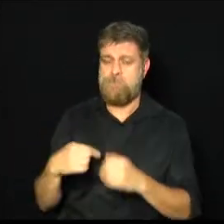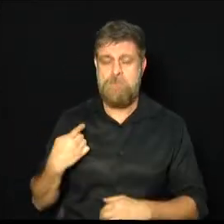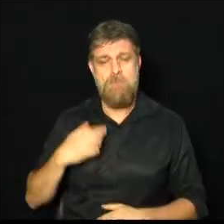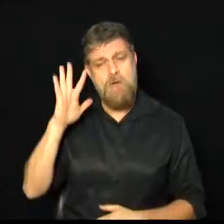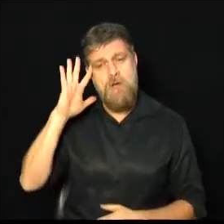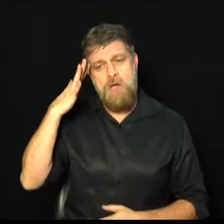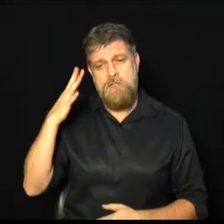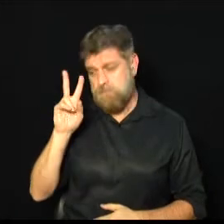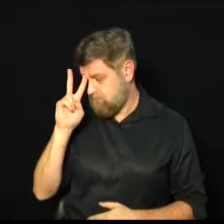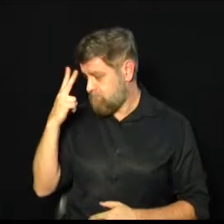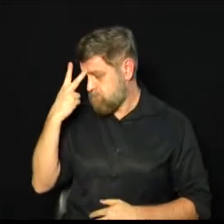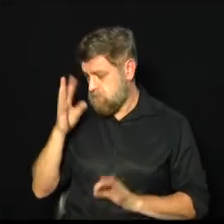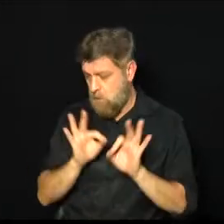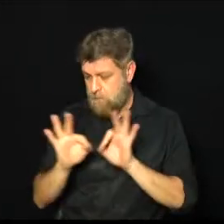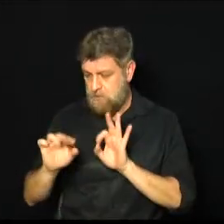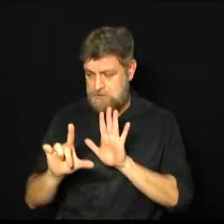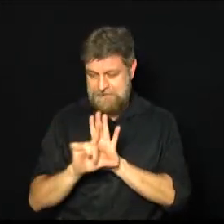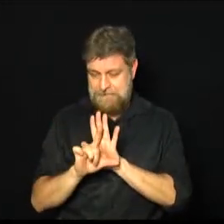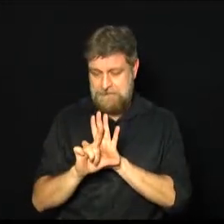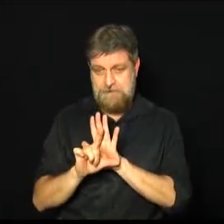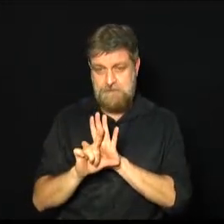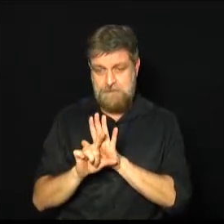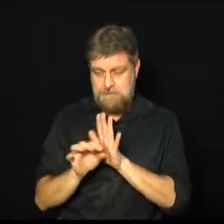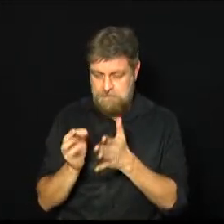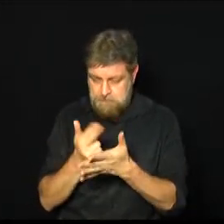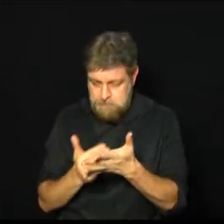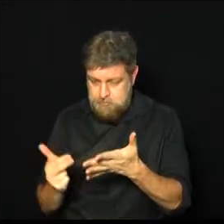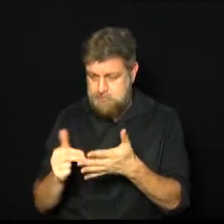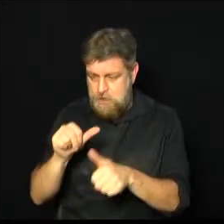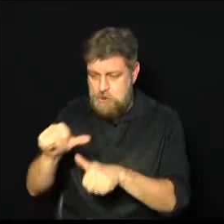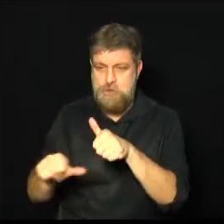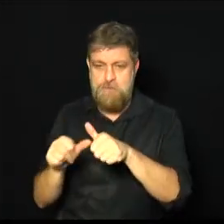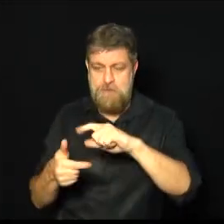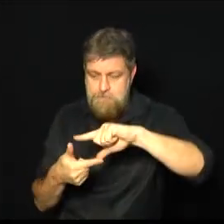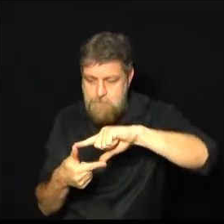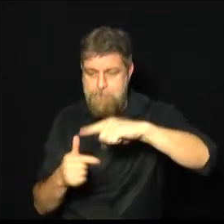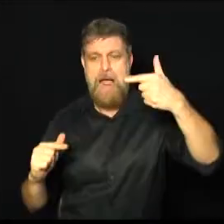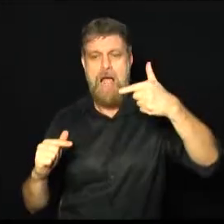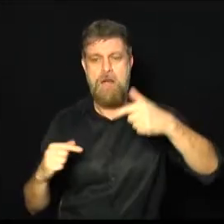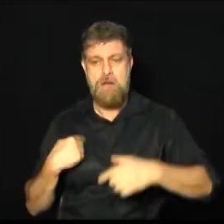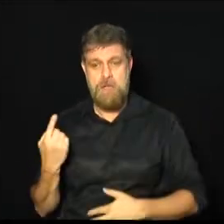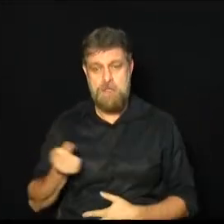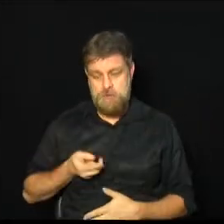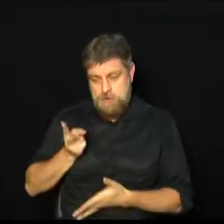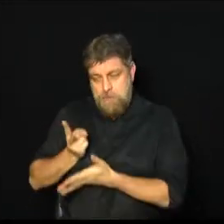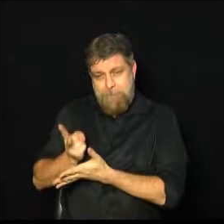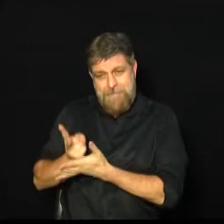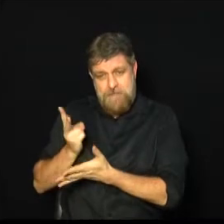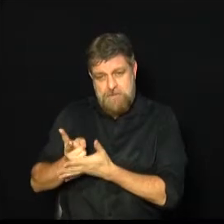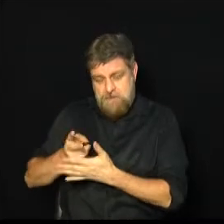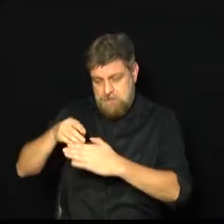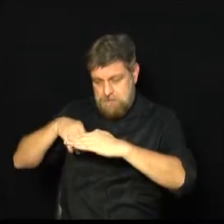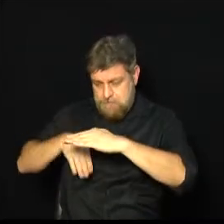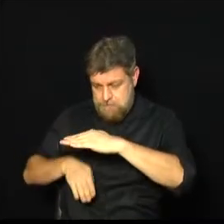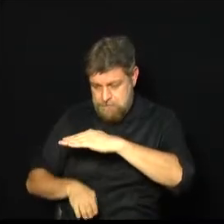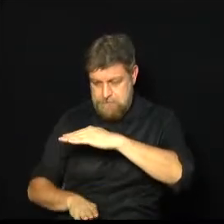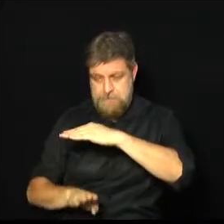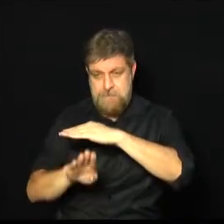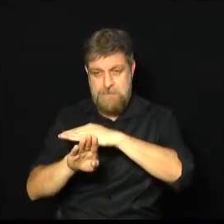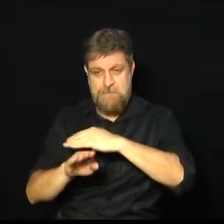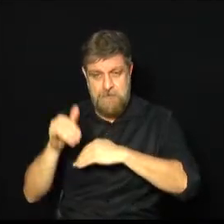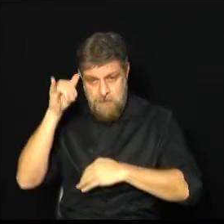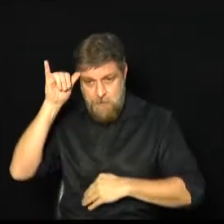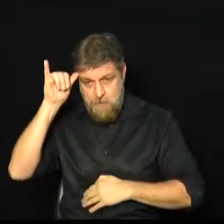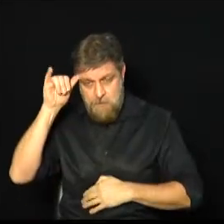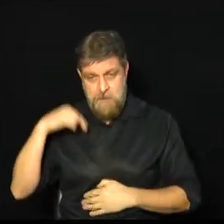resolvemos mudar o projeto de uma maneira radical. Fizemos o seguinte, mantivemos a John Boy Dunlop em nível